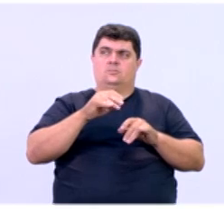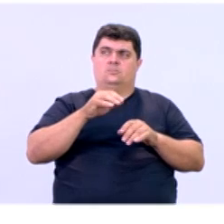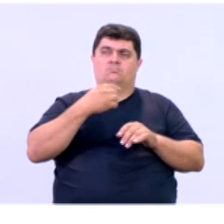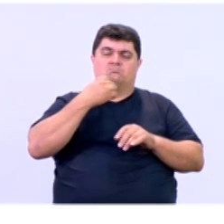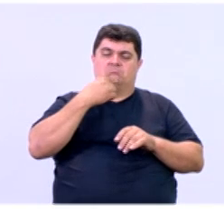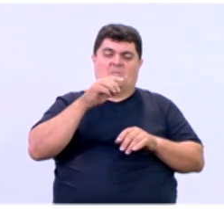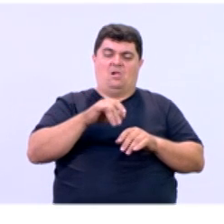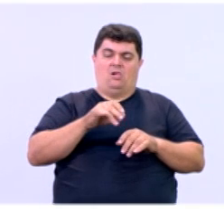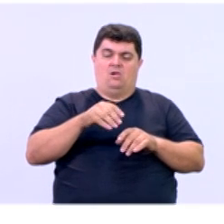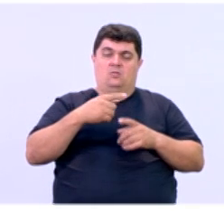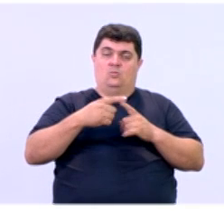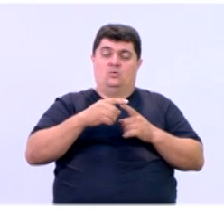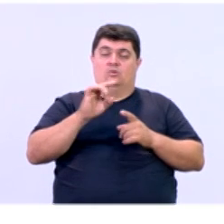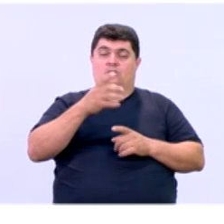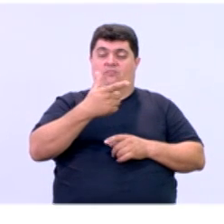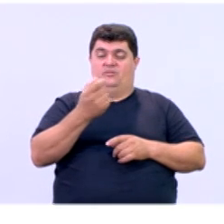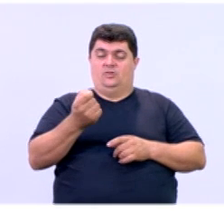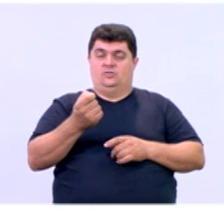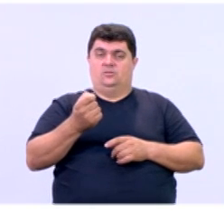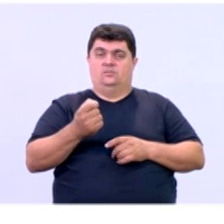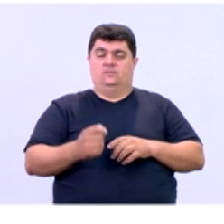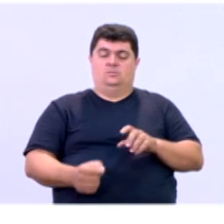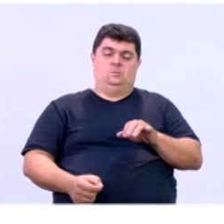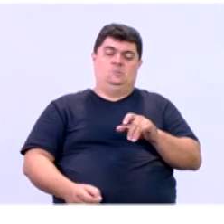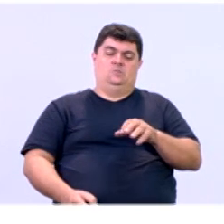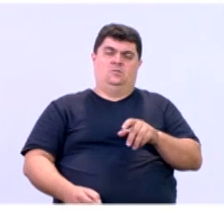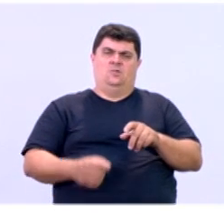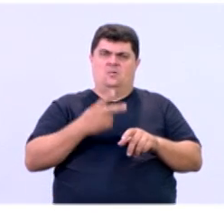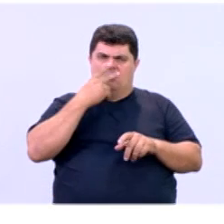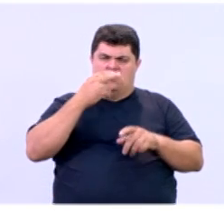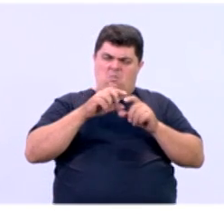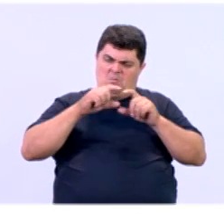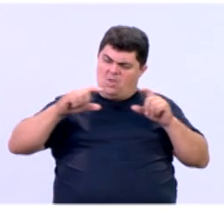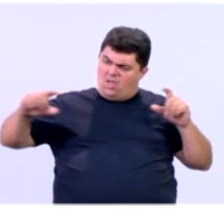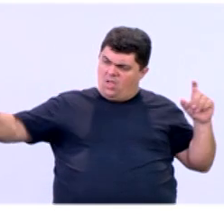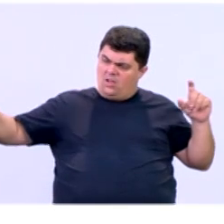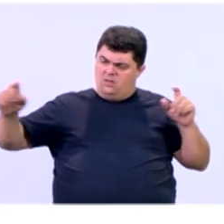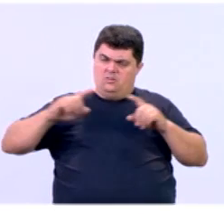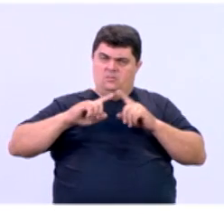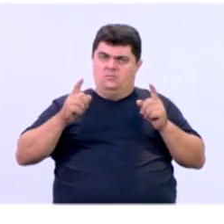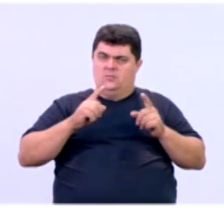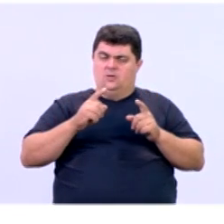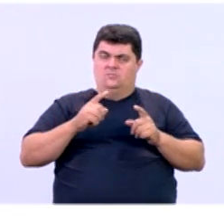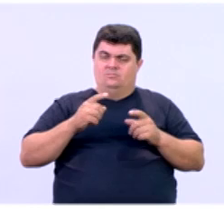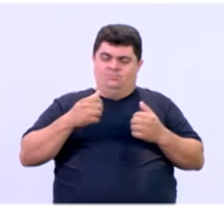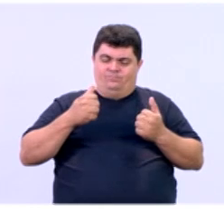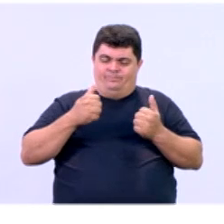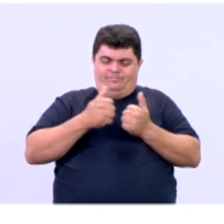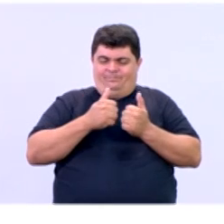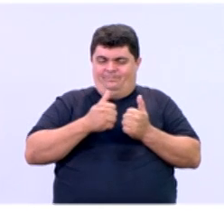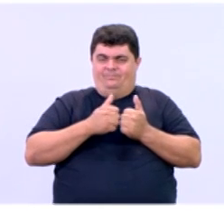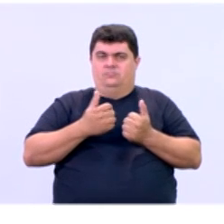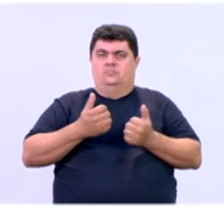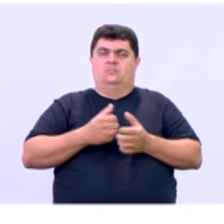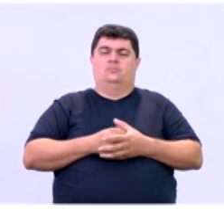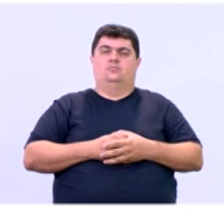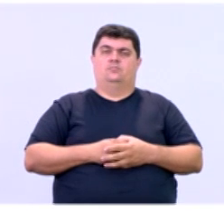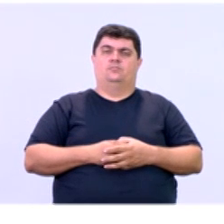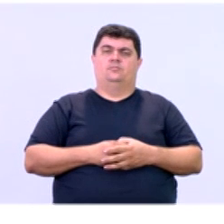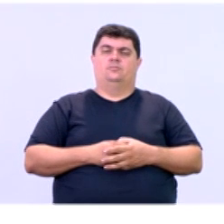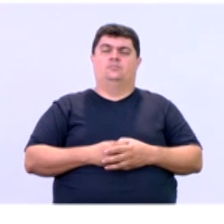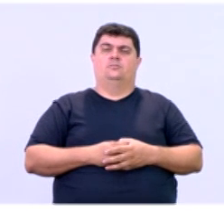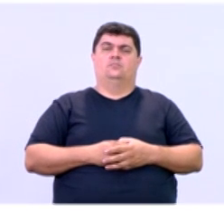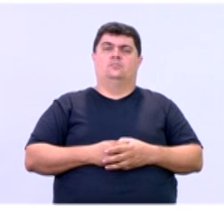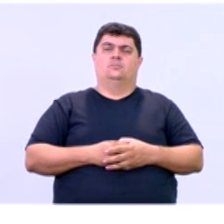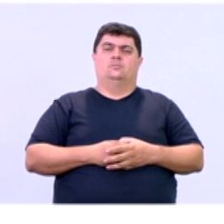não deixa. Apesar de visualmente parecer que tem mais campo texto para cá, que nós colocamos 50, o